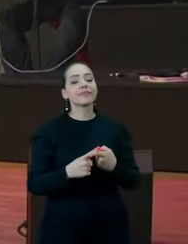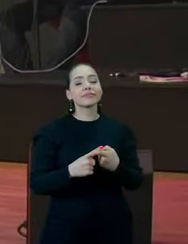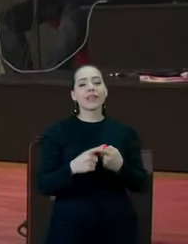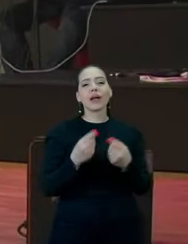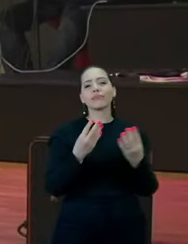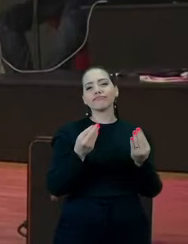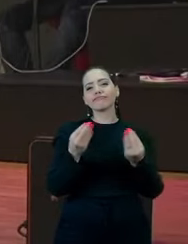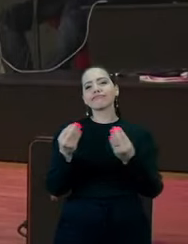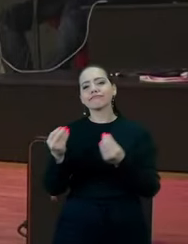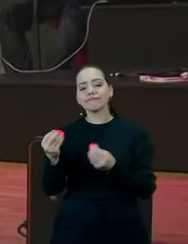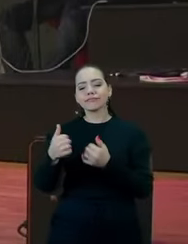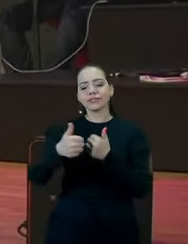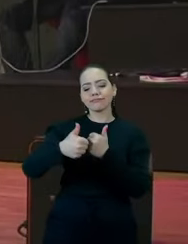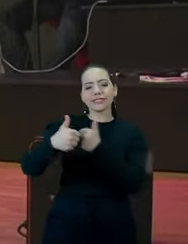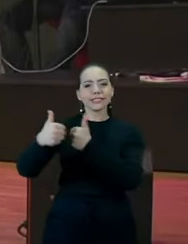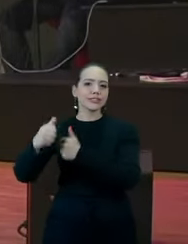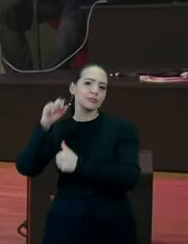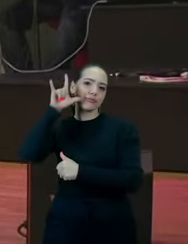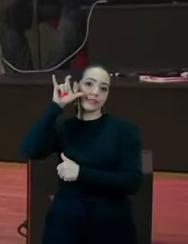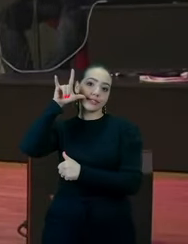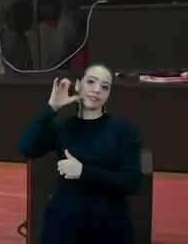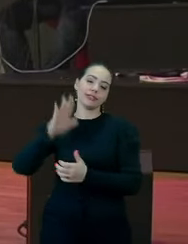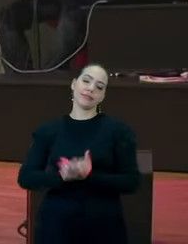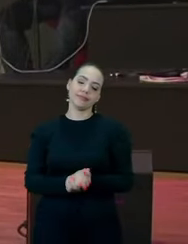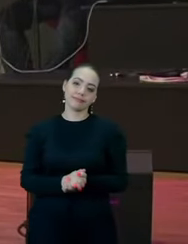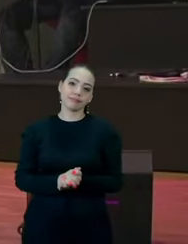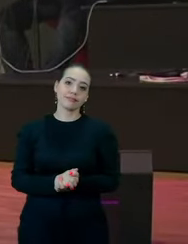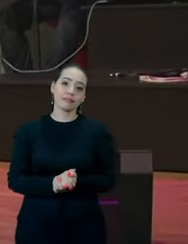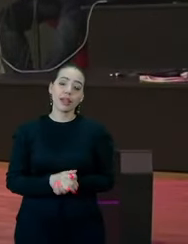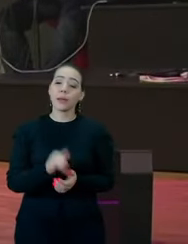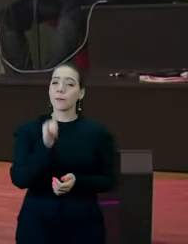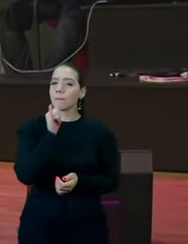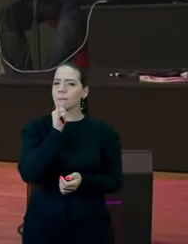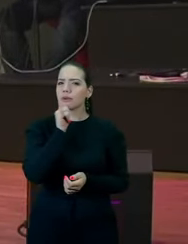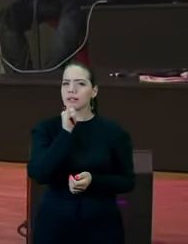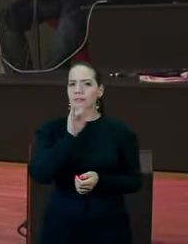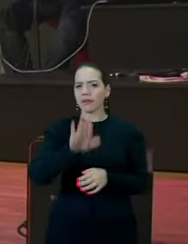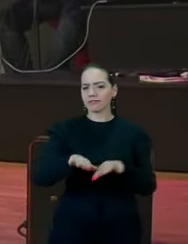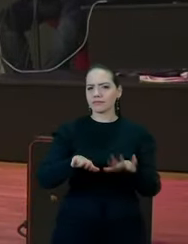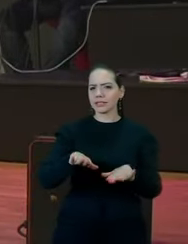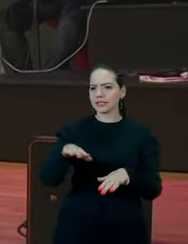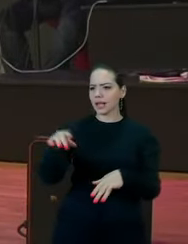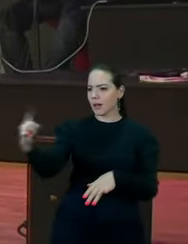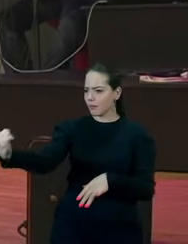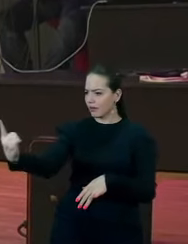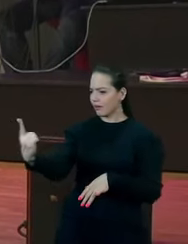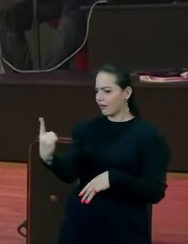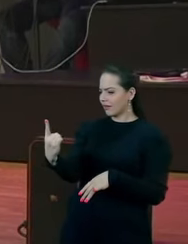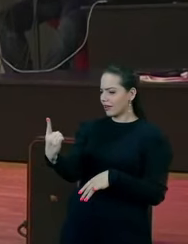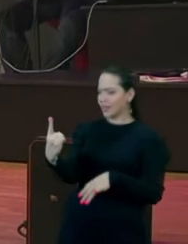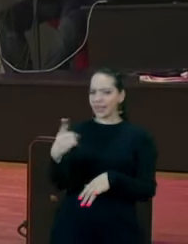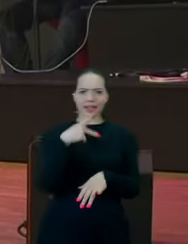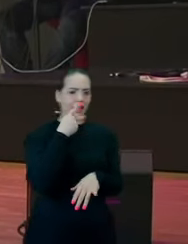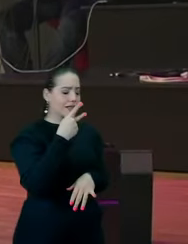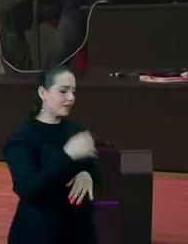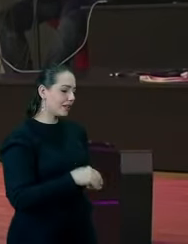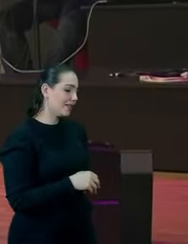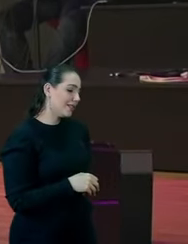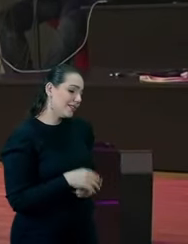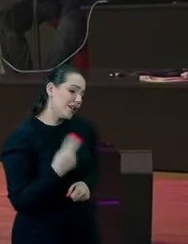Às vezes você fala assim, ai, me usaram, mas você gostou, né? Porque você deixou. Alguma coisa você teve em